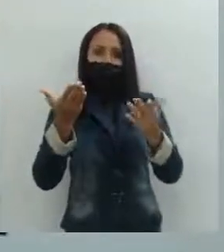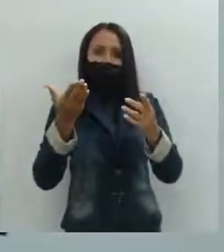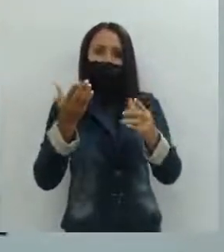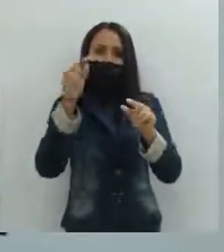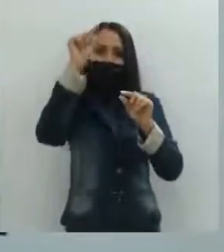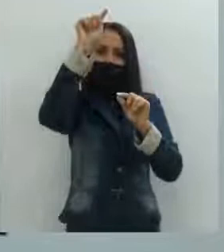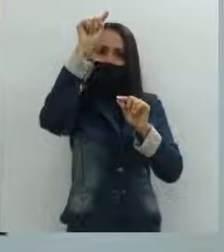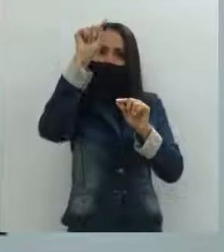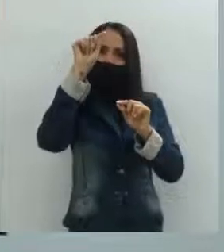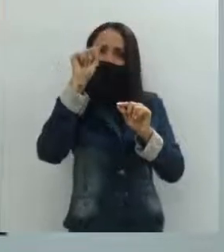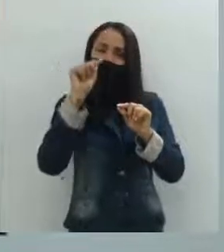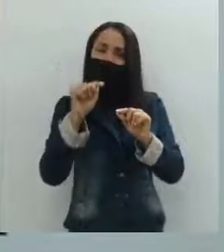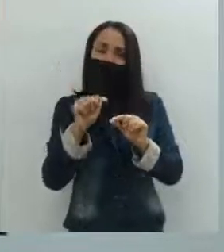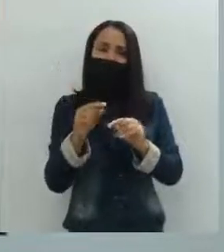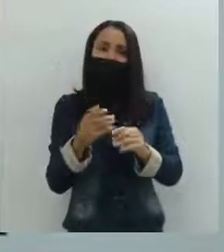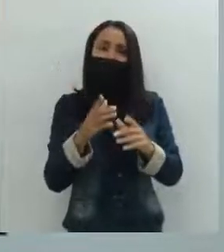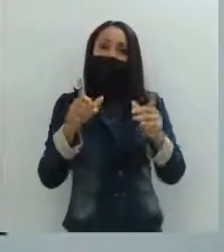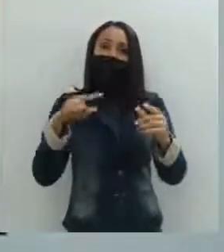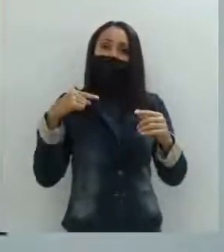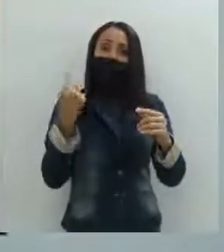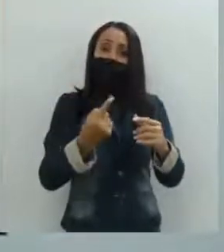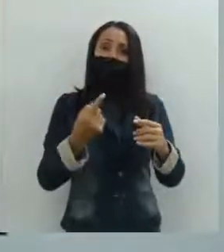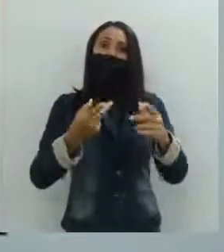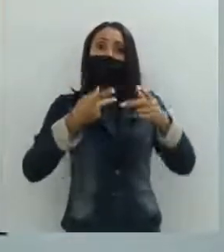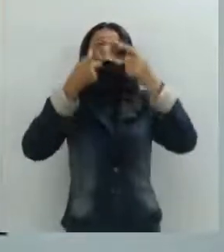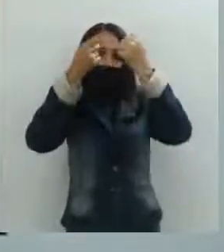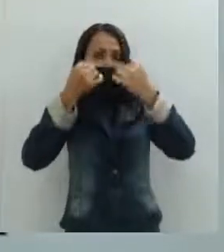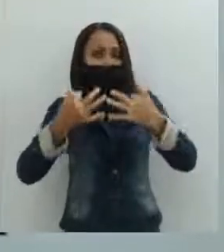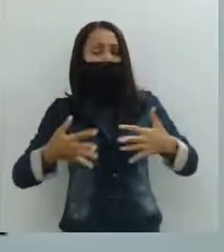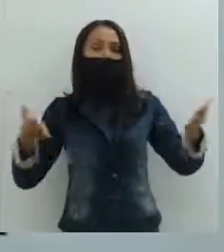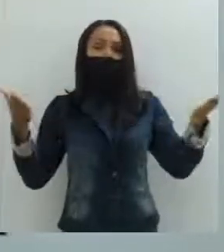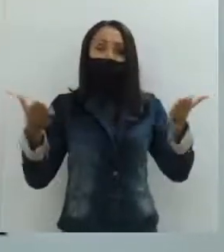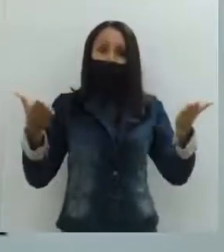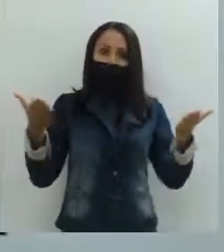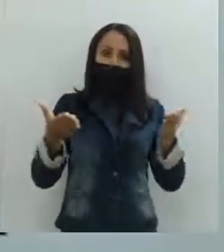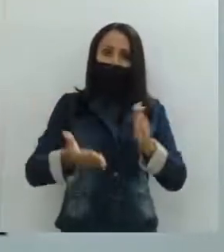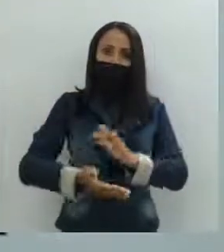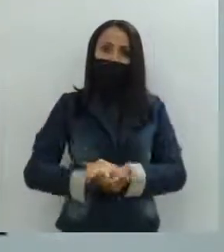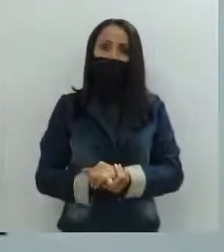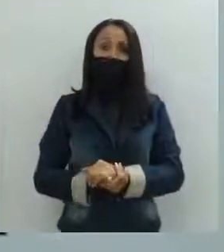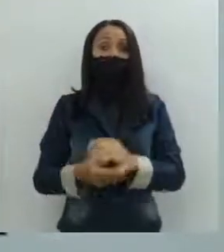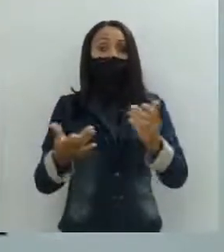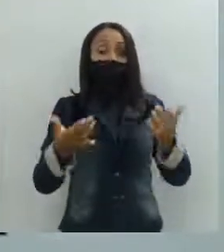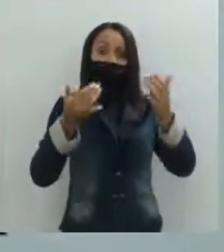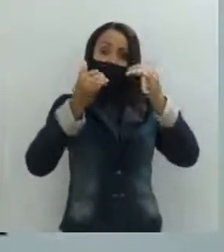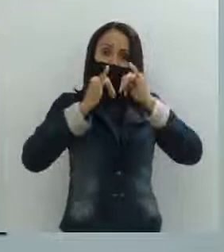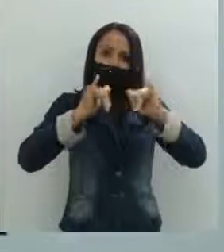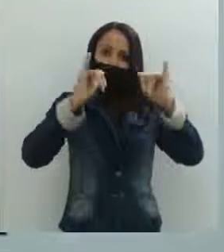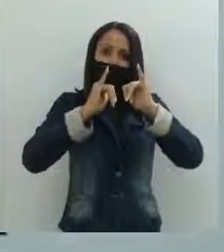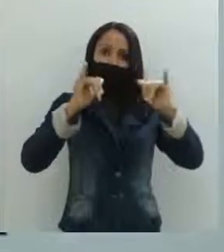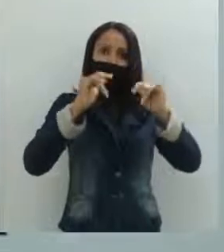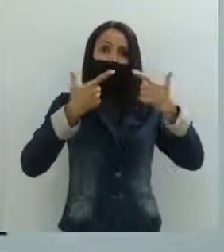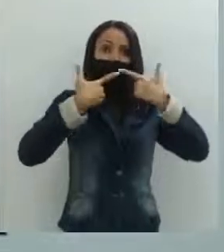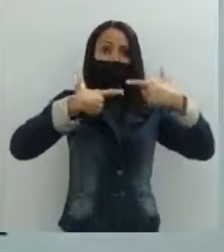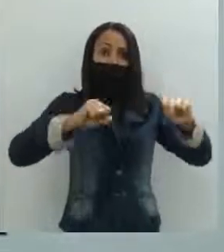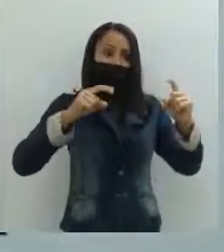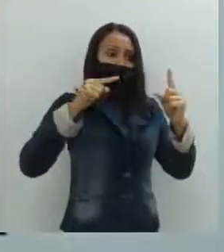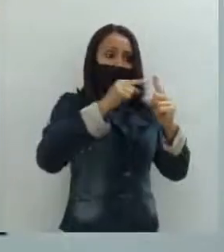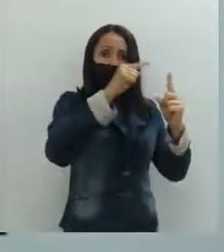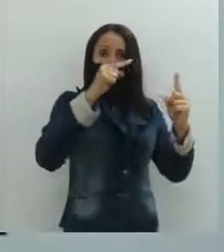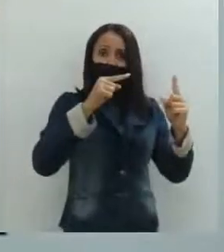pontuassem esses pontos que nós vamos falar agora. Justamente é o seguinte: a notícia, linguagem